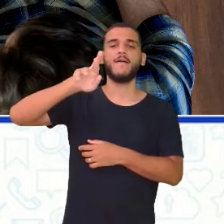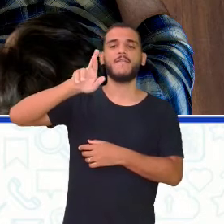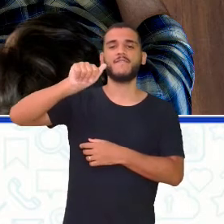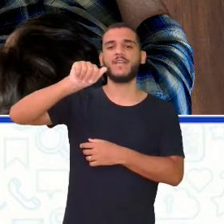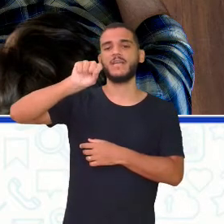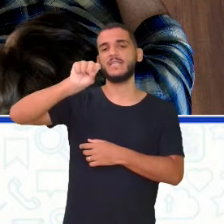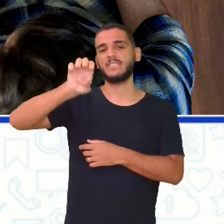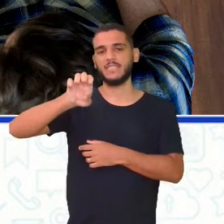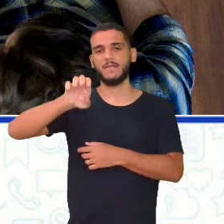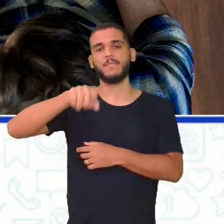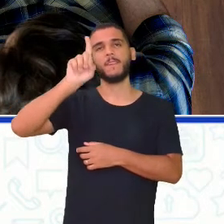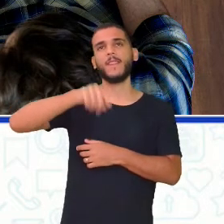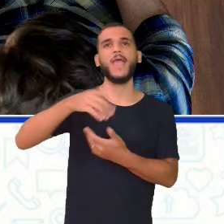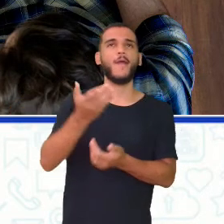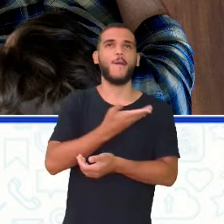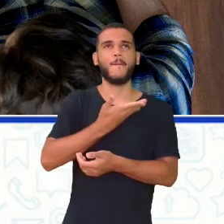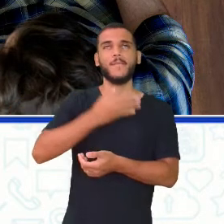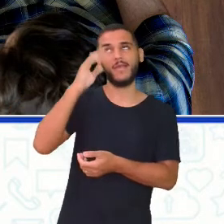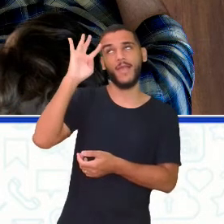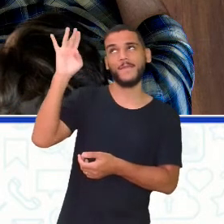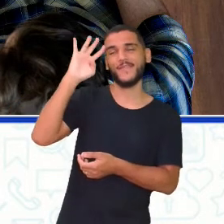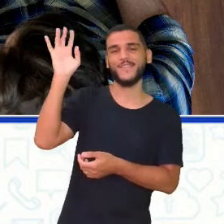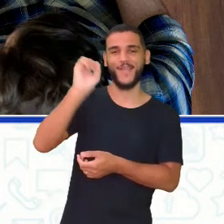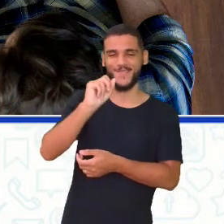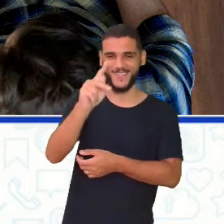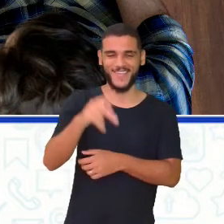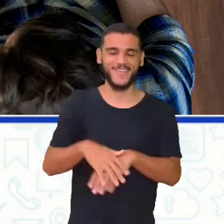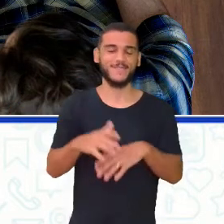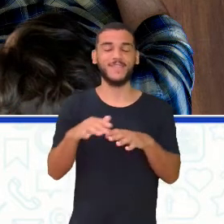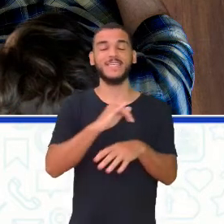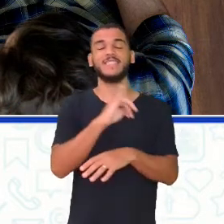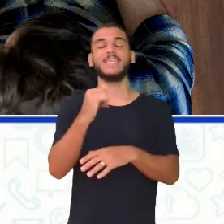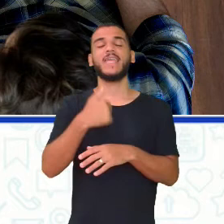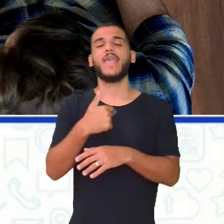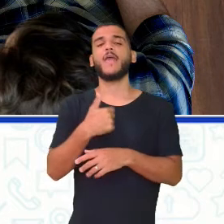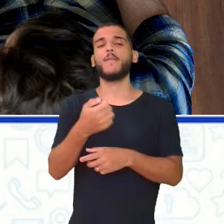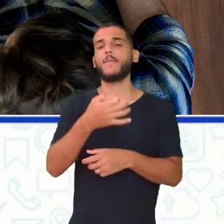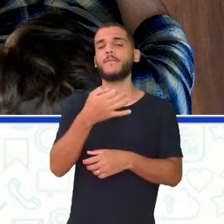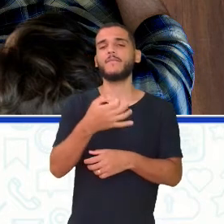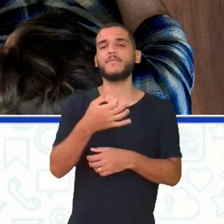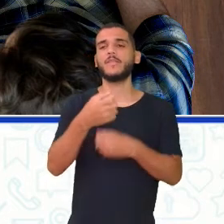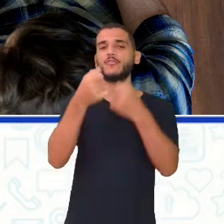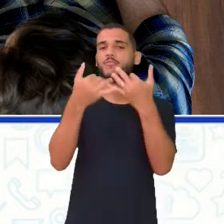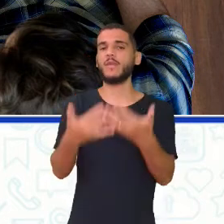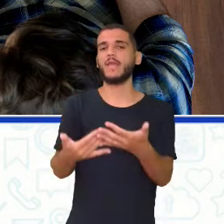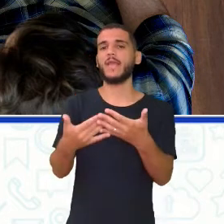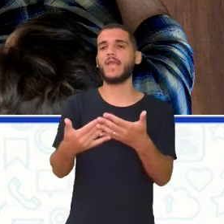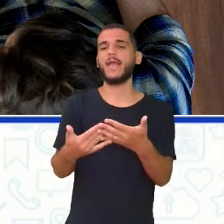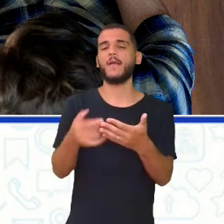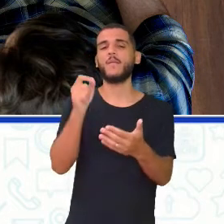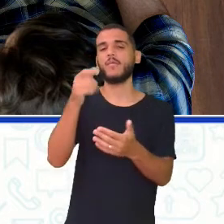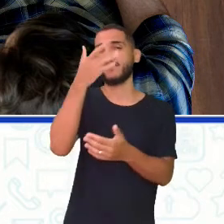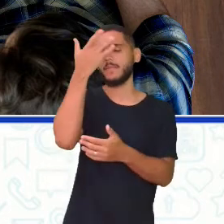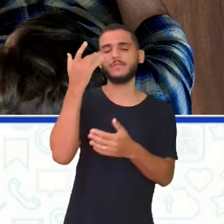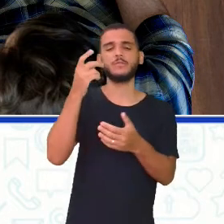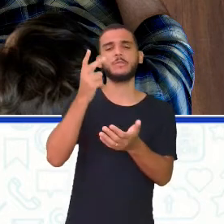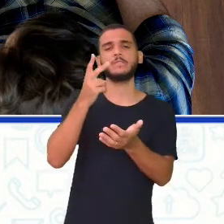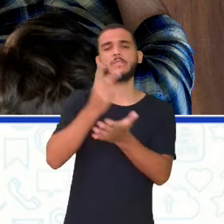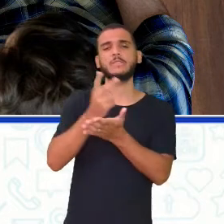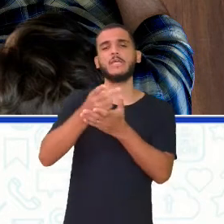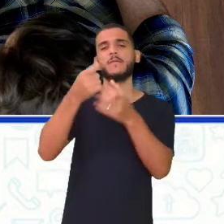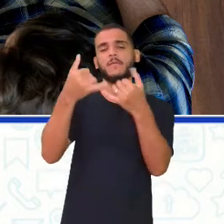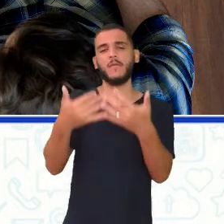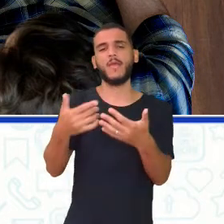aqui imaginário, e aí, se eu fosse citar exatamente o que ele falou, eu precisaria, né,